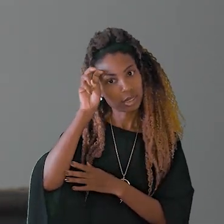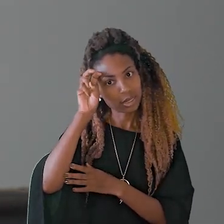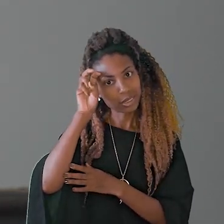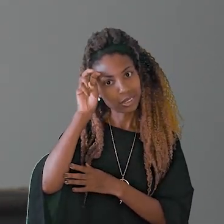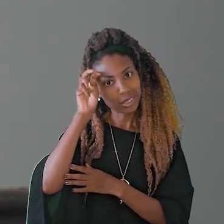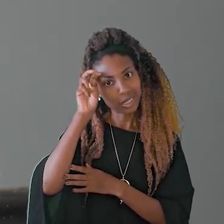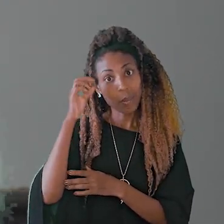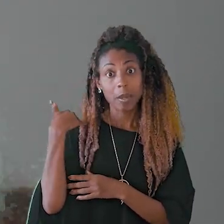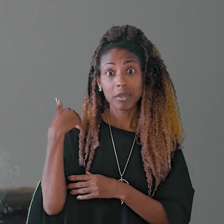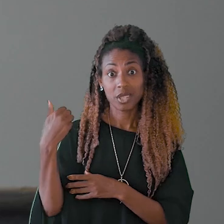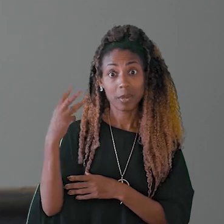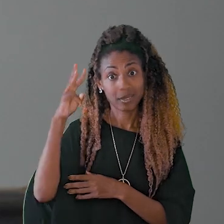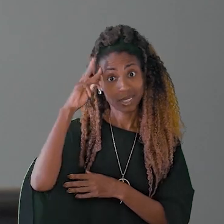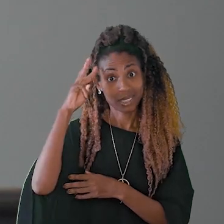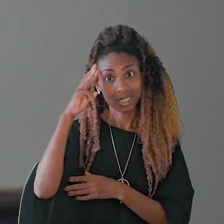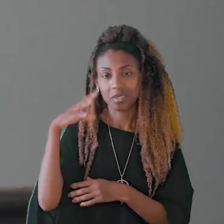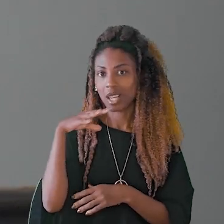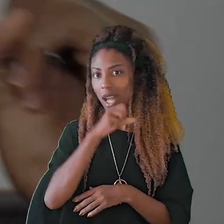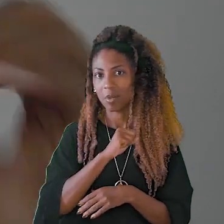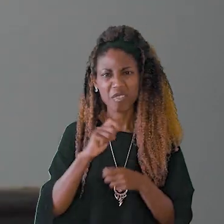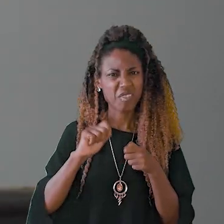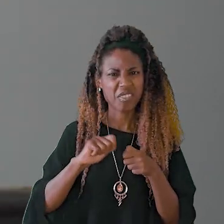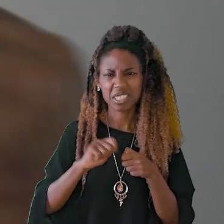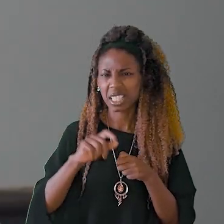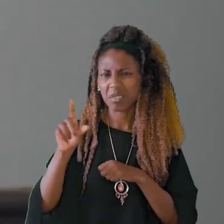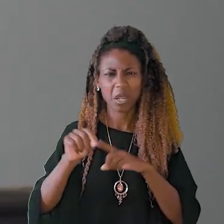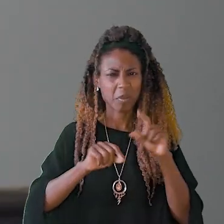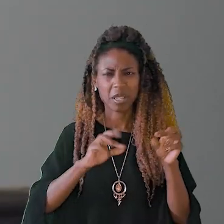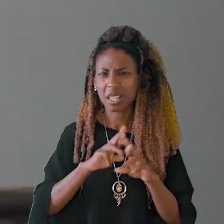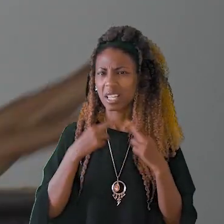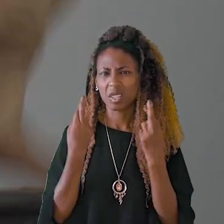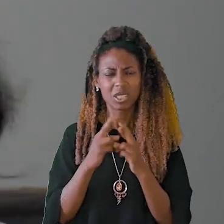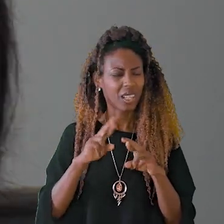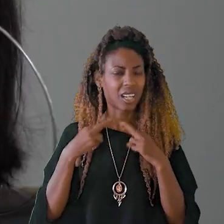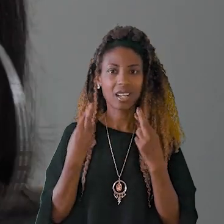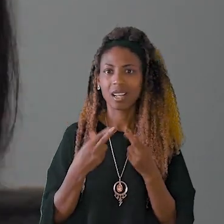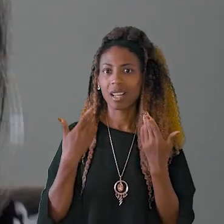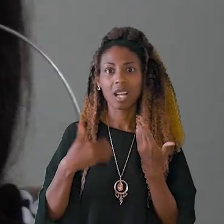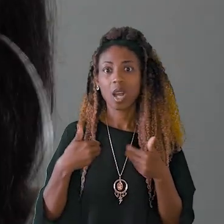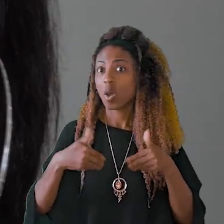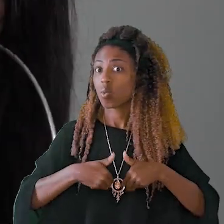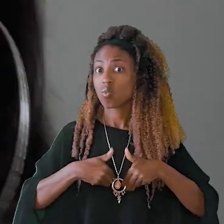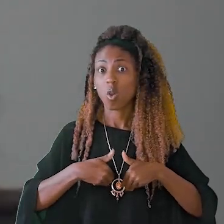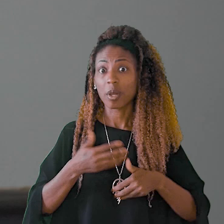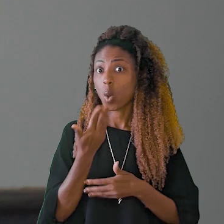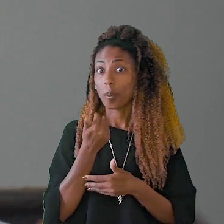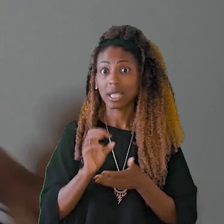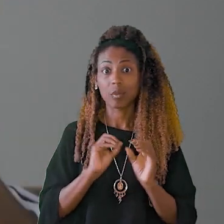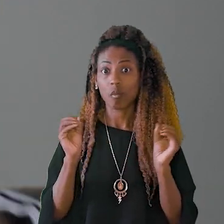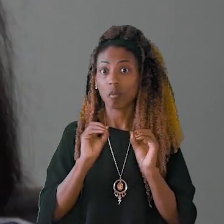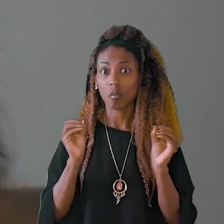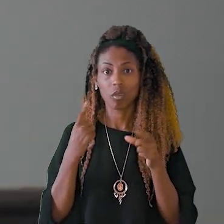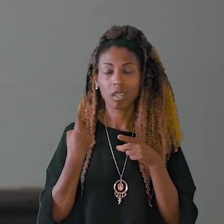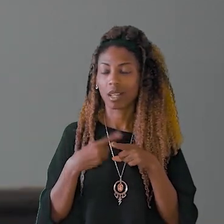terça. Então assim, foi muito rápido. Vamos fazer isso, vamos escolher. Reunião, se fosse reunião. Eu ficava sem dormir porque eu tinha que ir pra reunião. E eu não